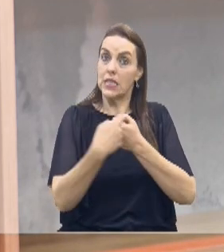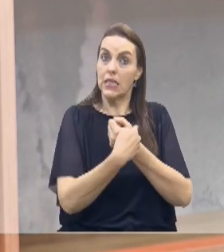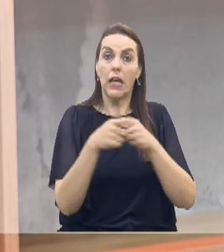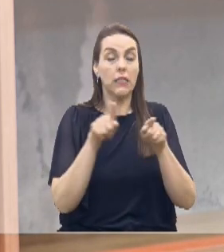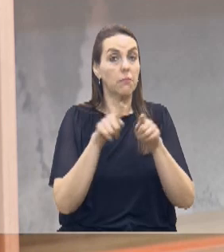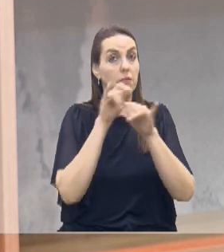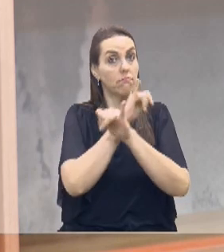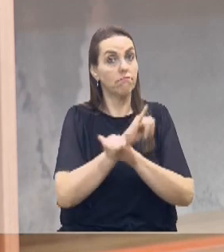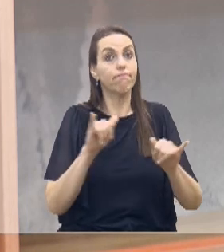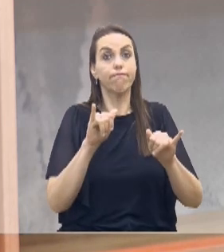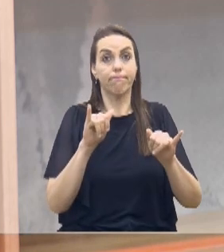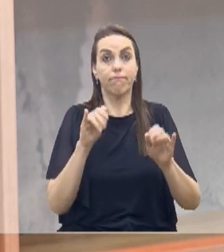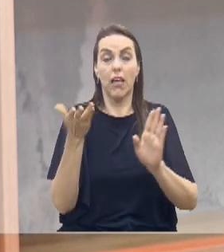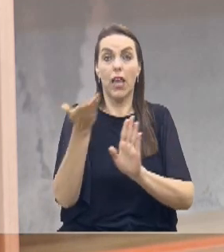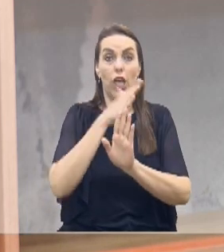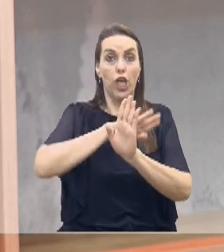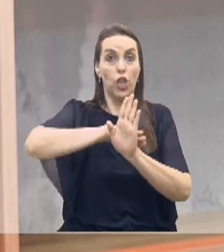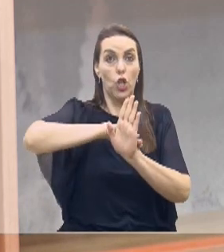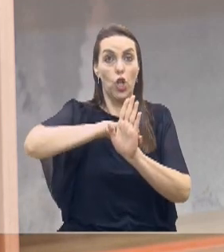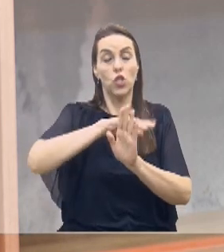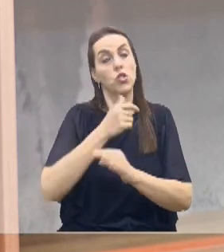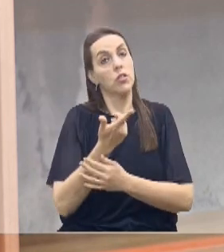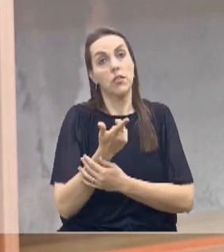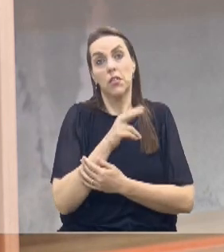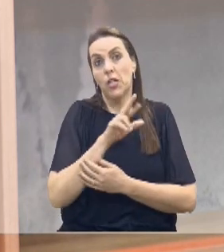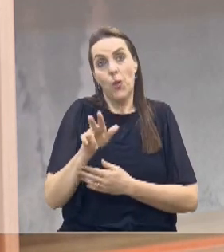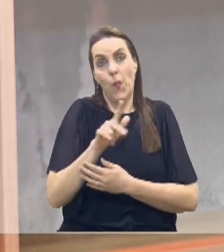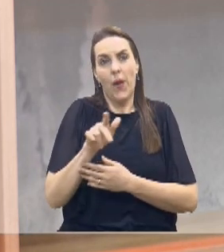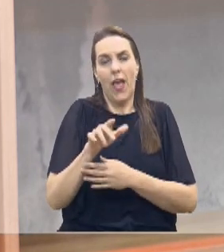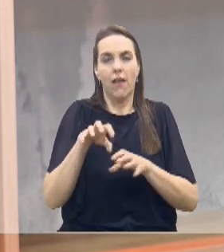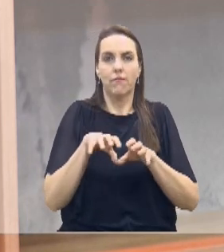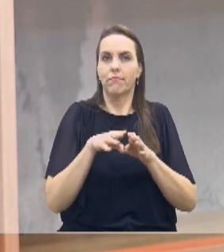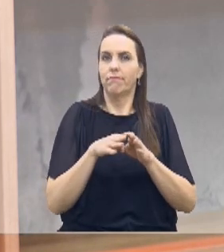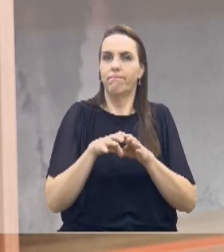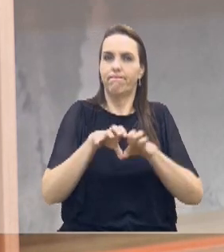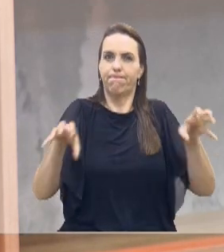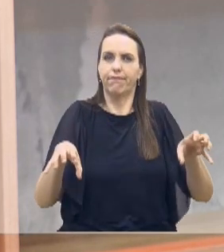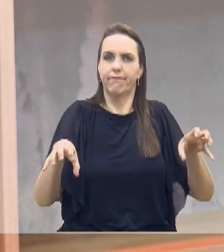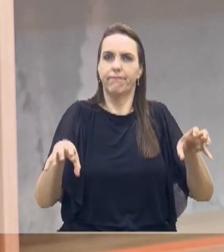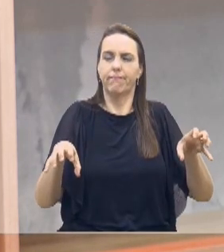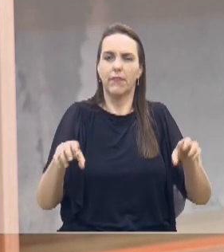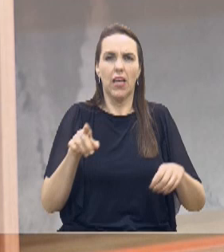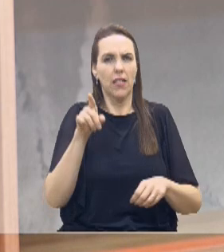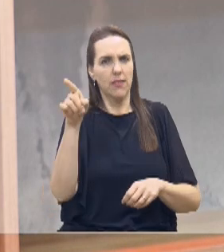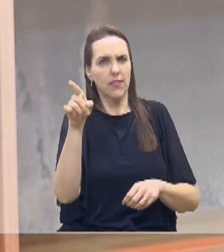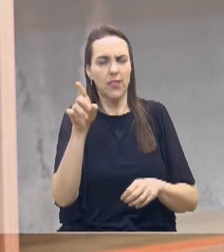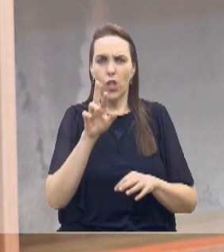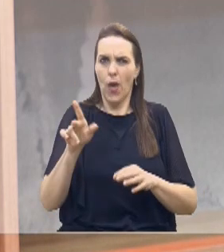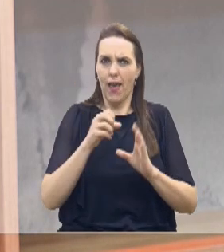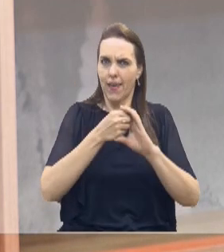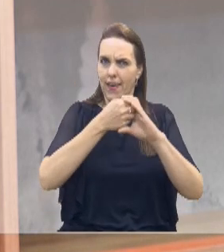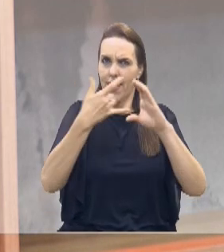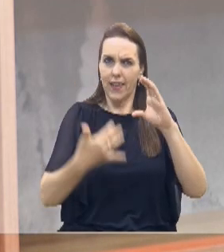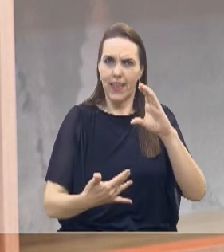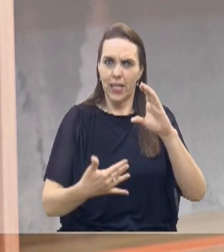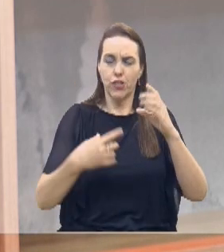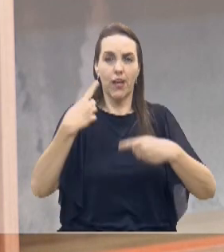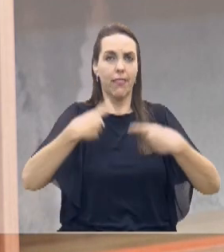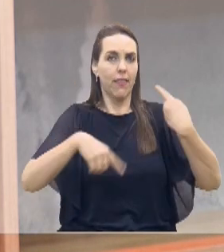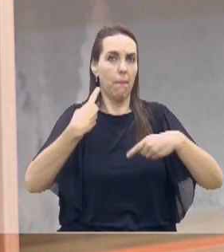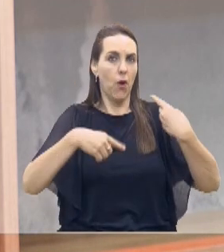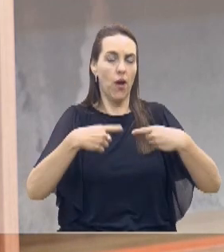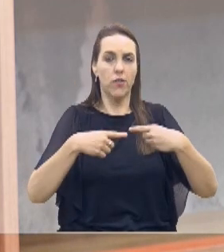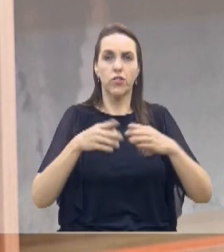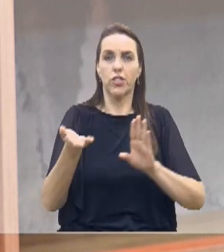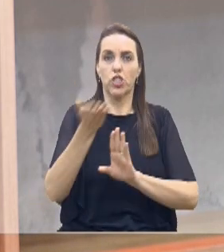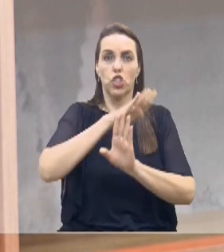ponto de vista ideológico de não querer extremos. A senhora não se caracteriza por traçar grandes debates de ordem ideológica, mas